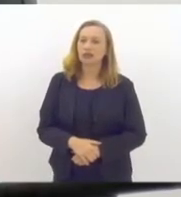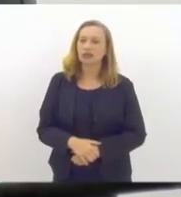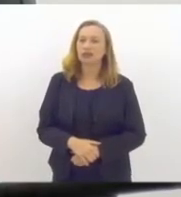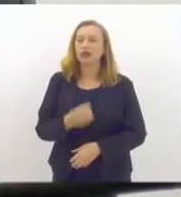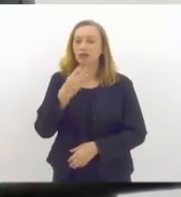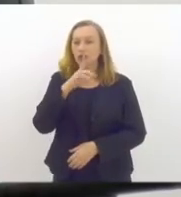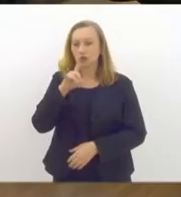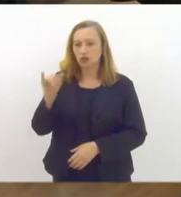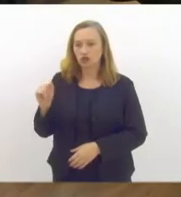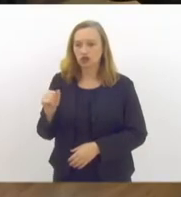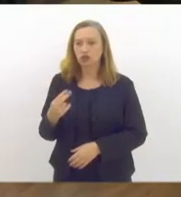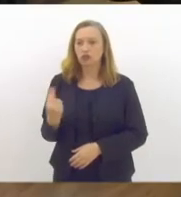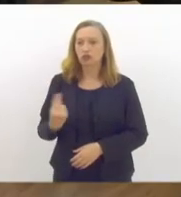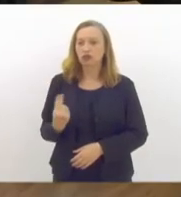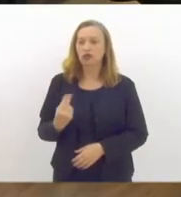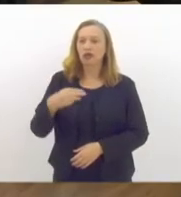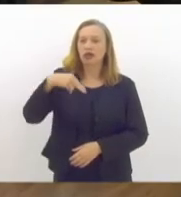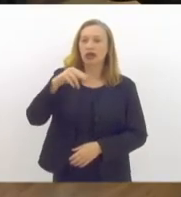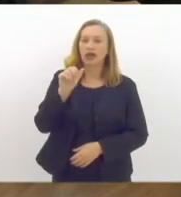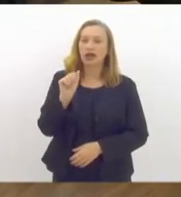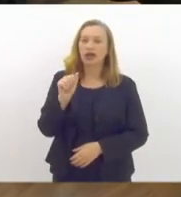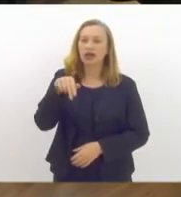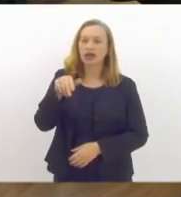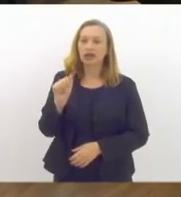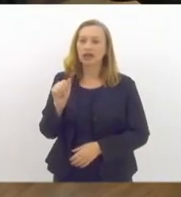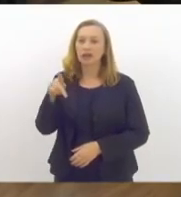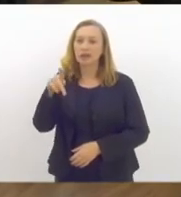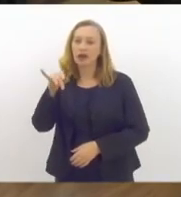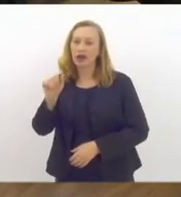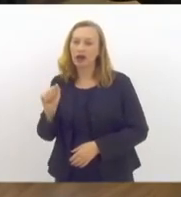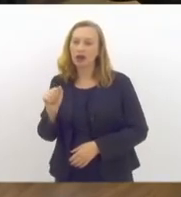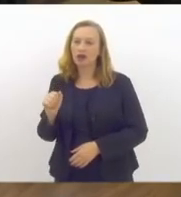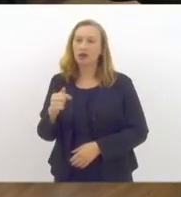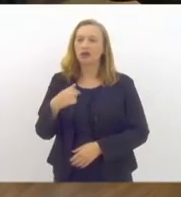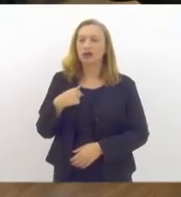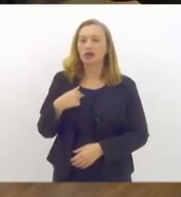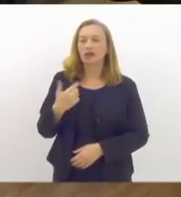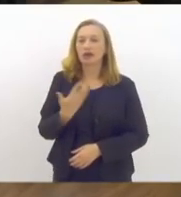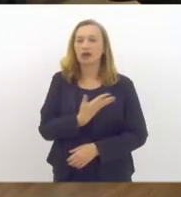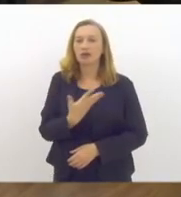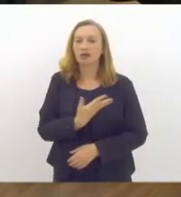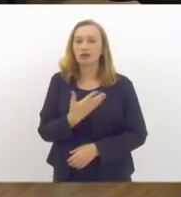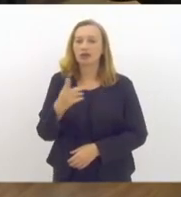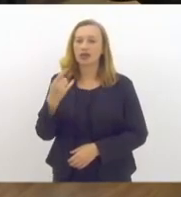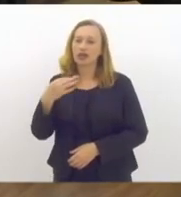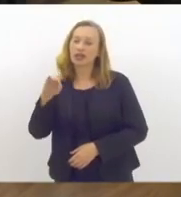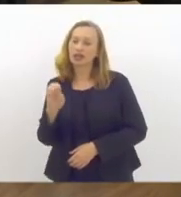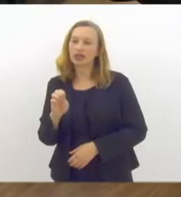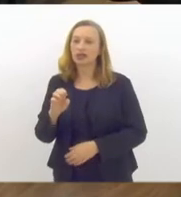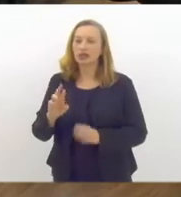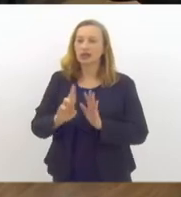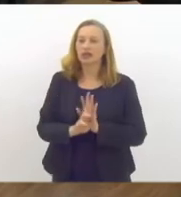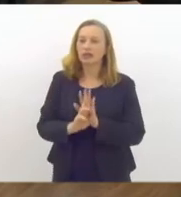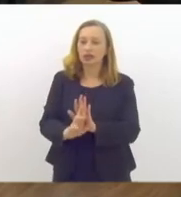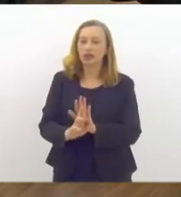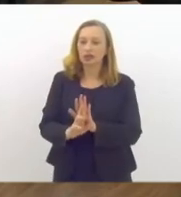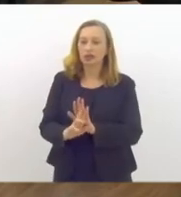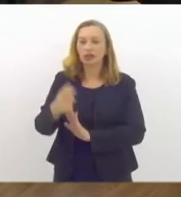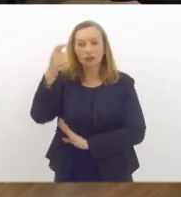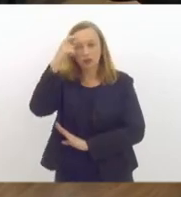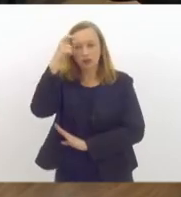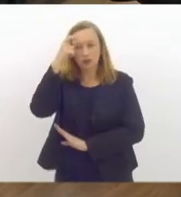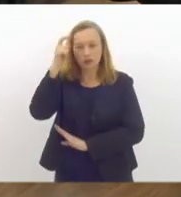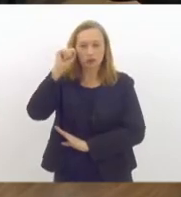Bom dia, meu nome é Ana Paula Soeiro. Eu e a companheira Elane Barbosa somos as representantes do Instituto de Cultura e Consciência